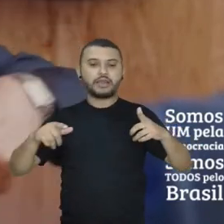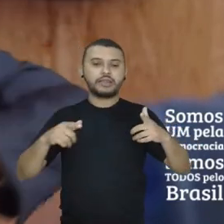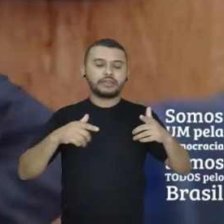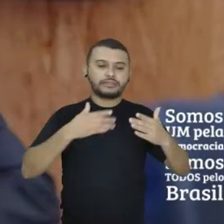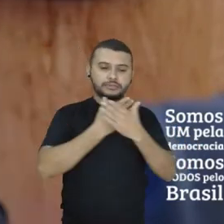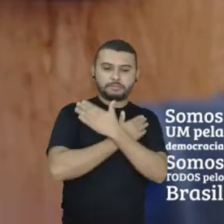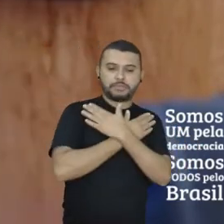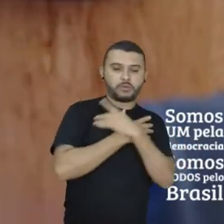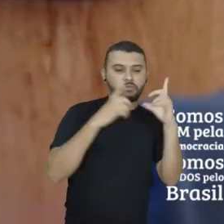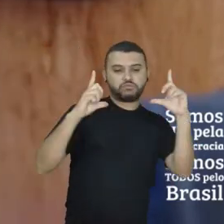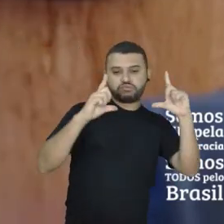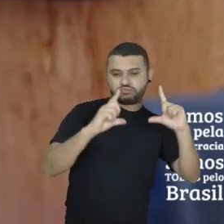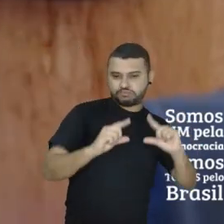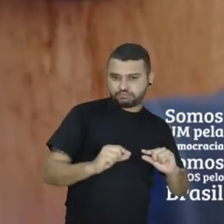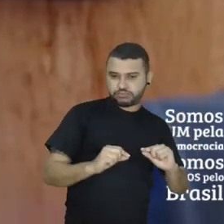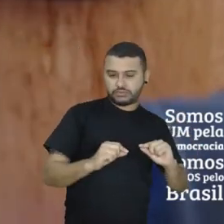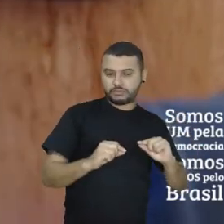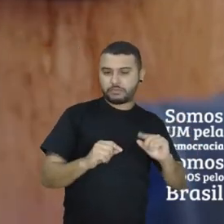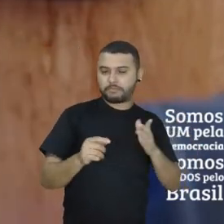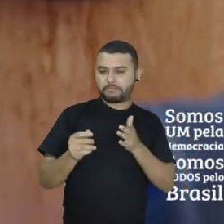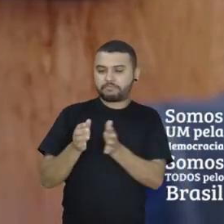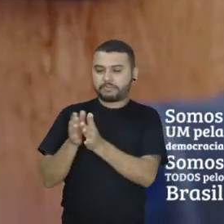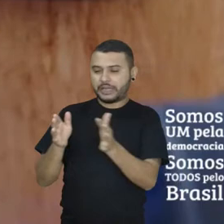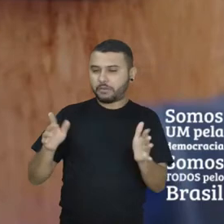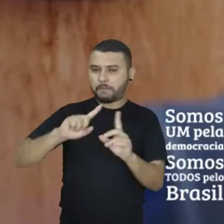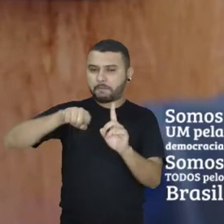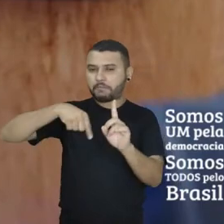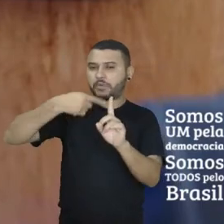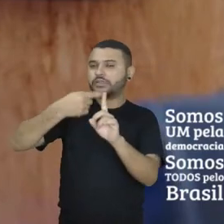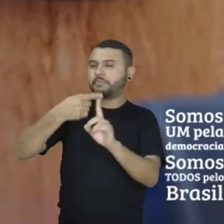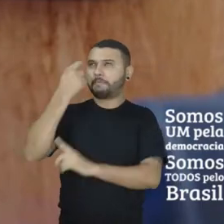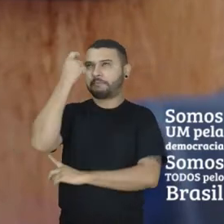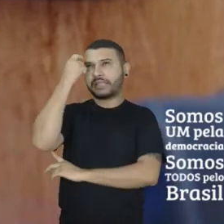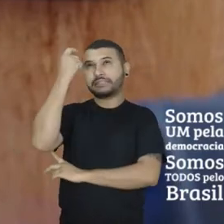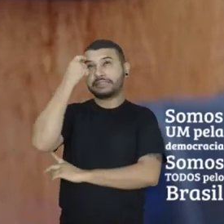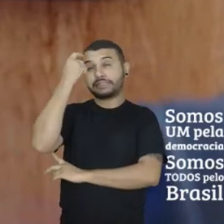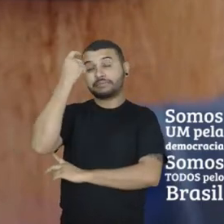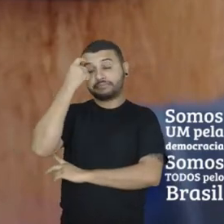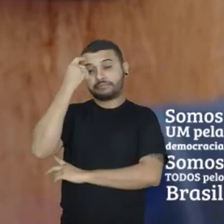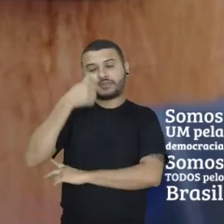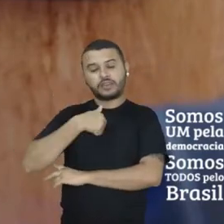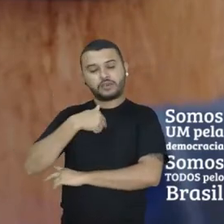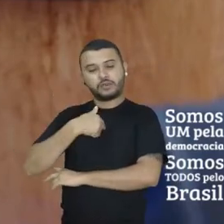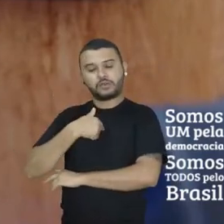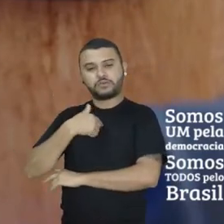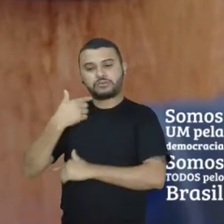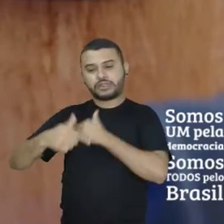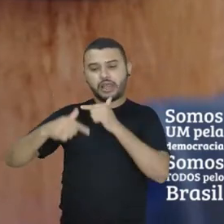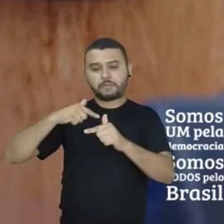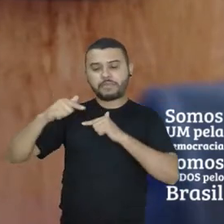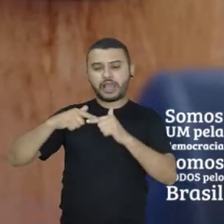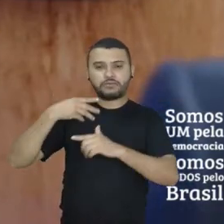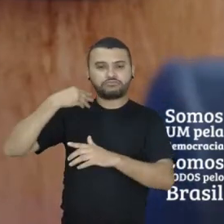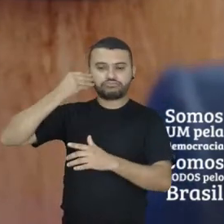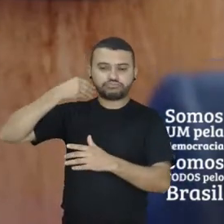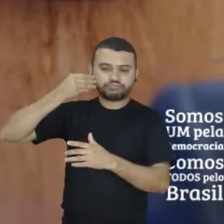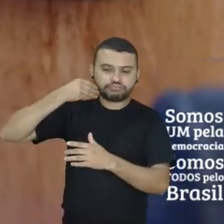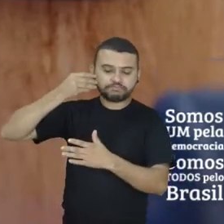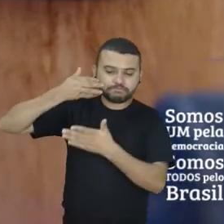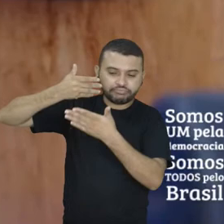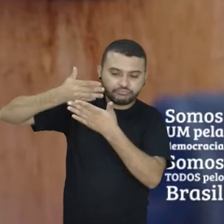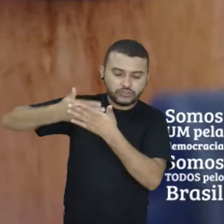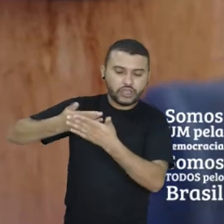caiu. Um período que eu diria positivo. E eu tenho 14 anos de experiência como